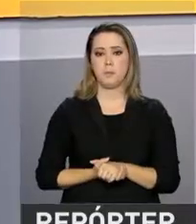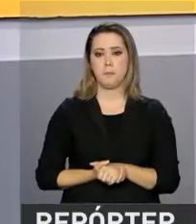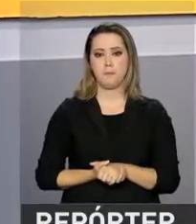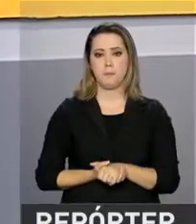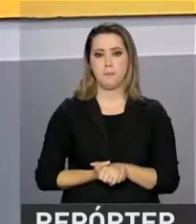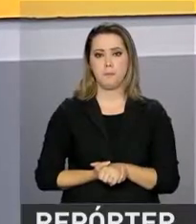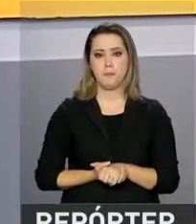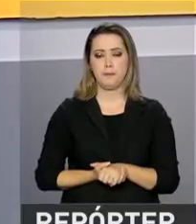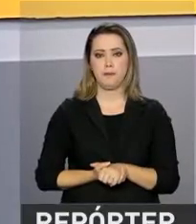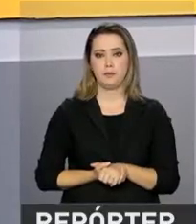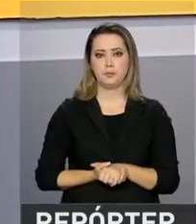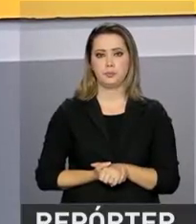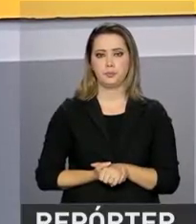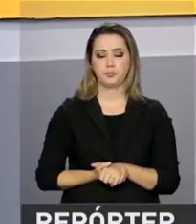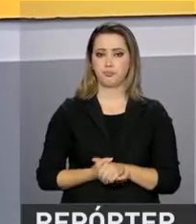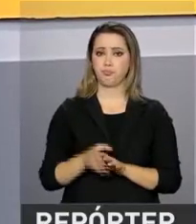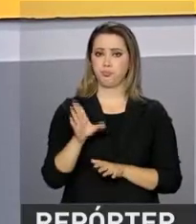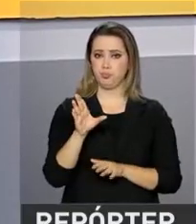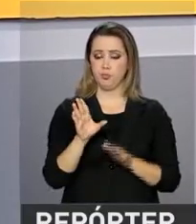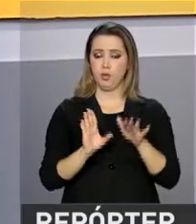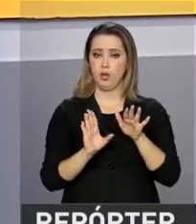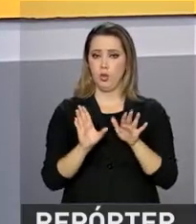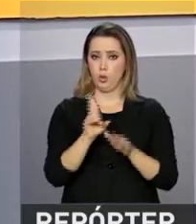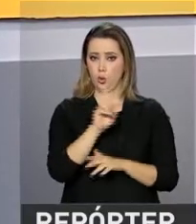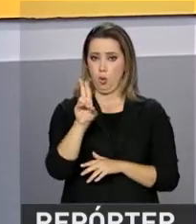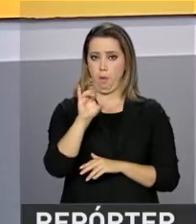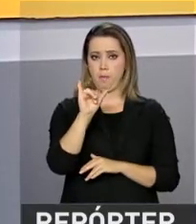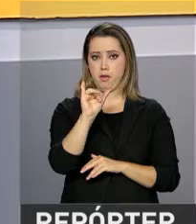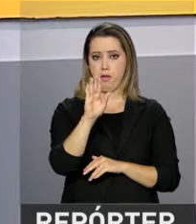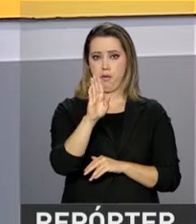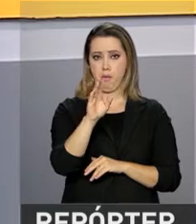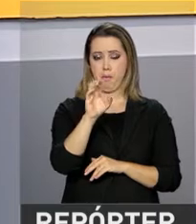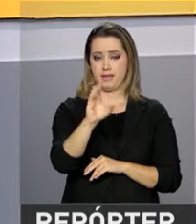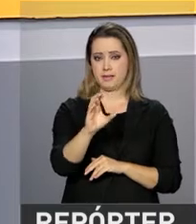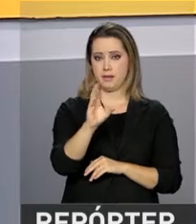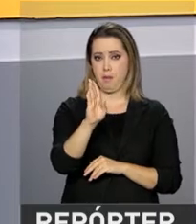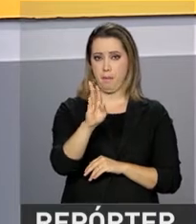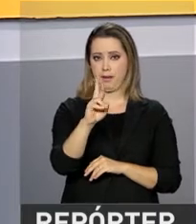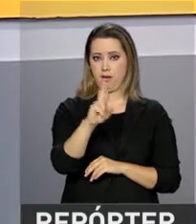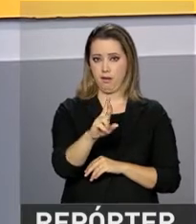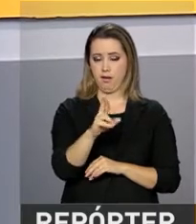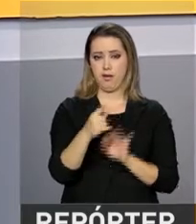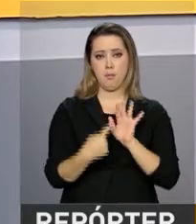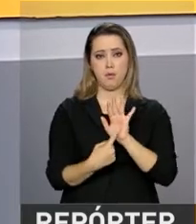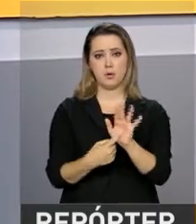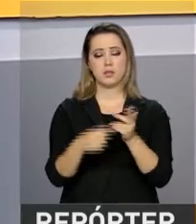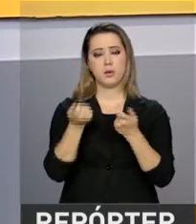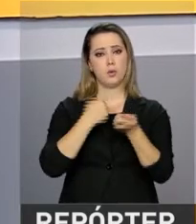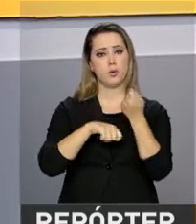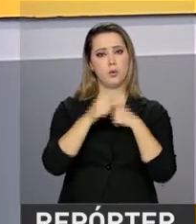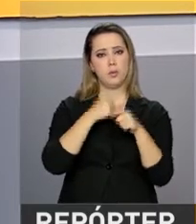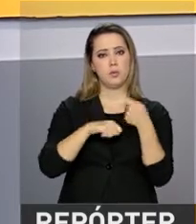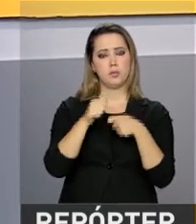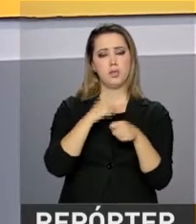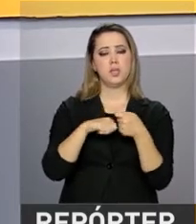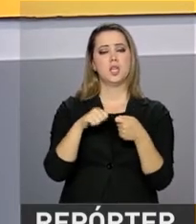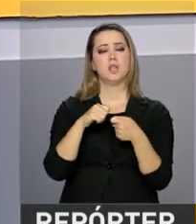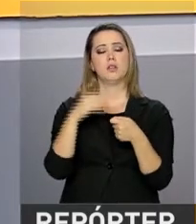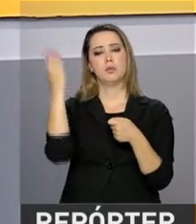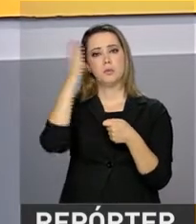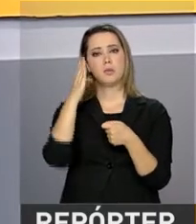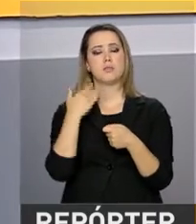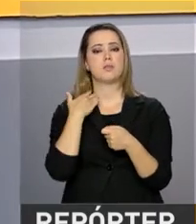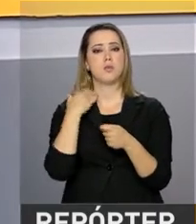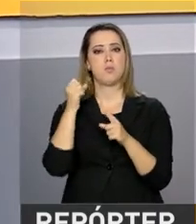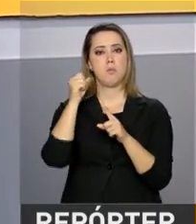o ibc-br índice de atividade econômica do banco central indica expansão de 1,4 por cento em